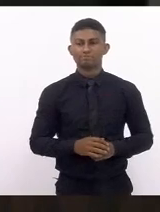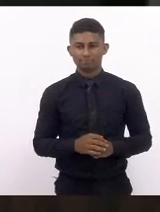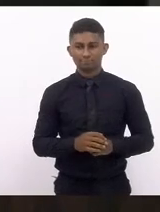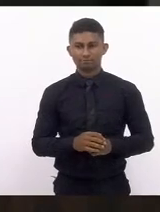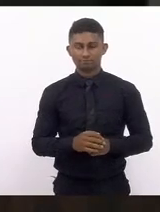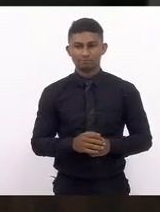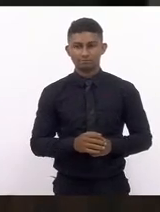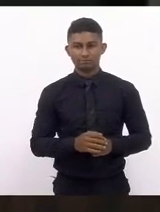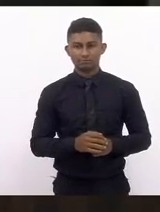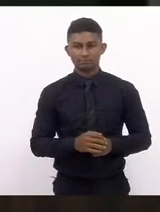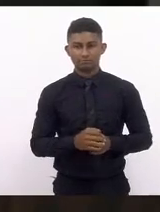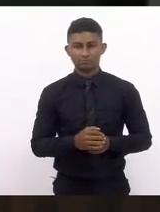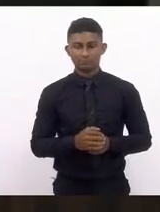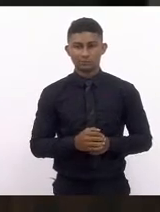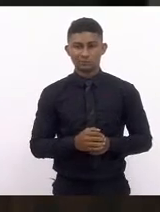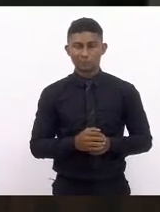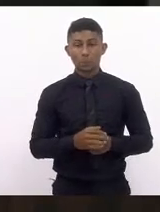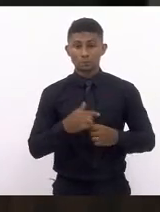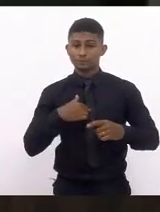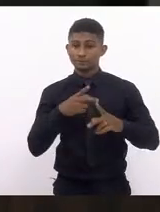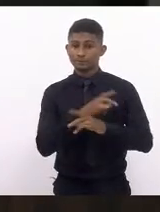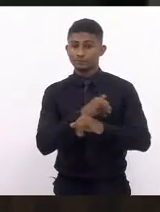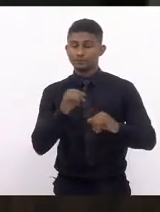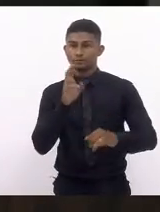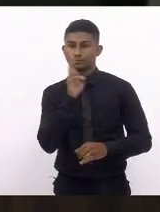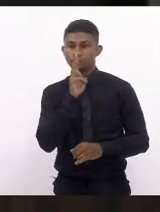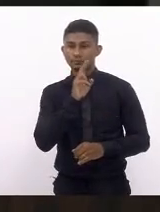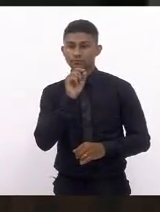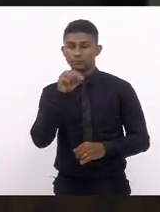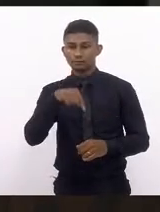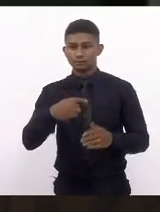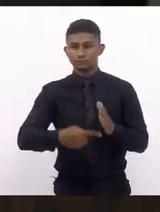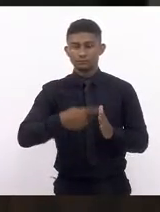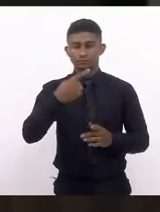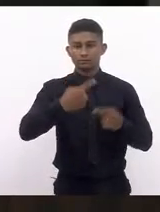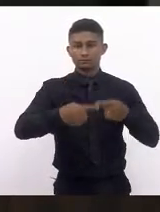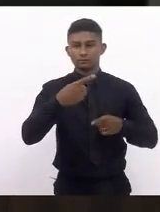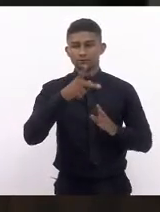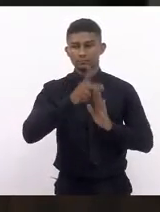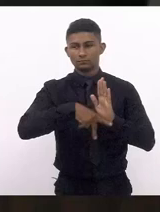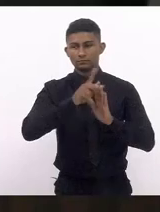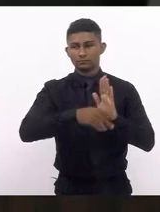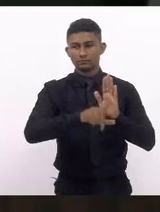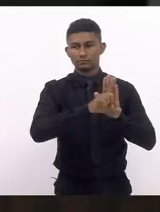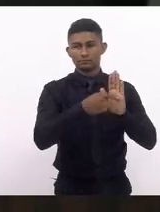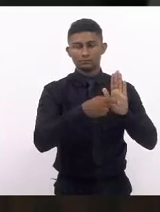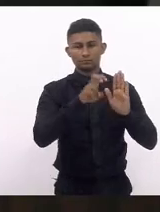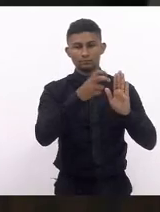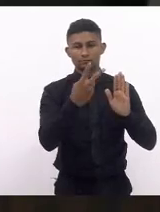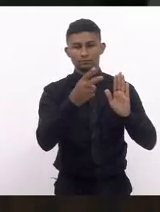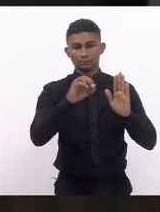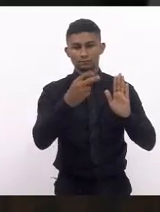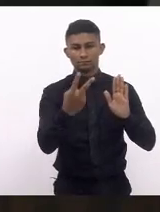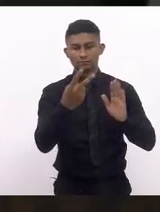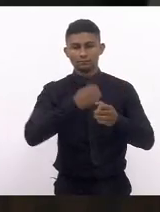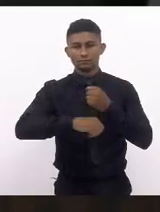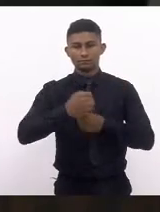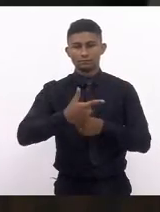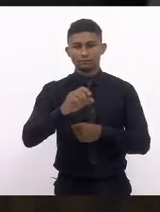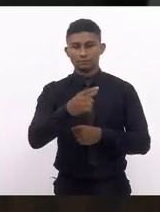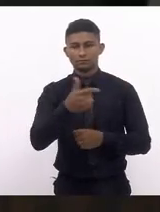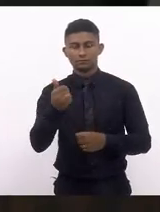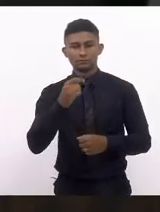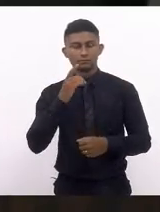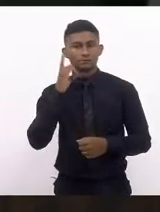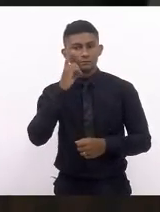autógrafo anuncio regime de urgência discussão única projeto de lei 5202 21 de autoria